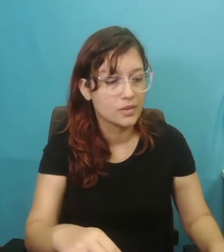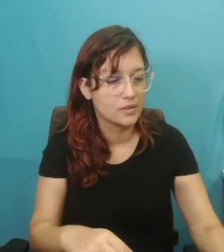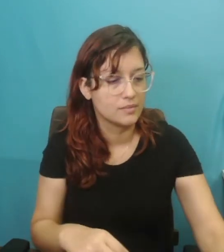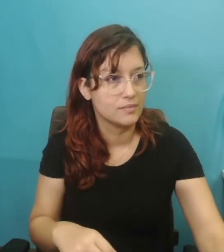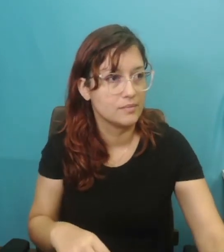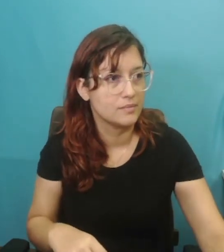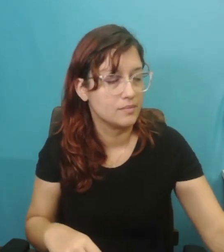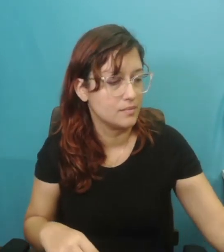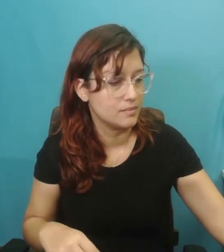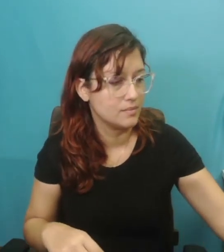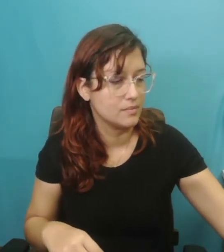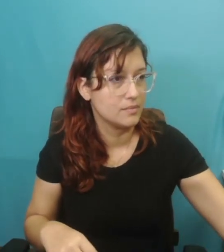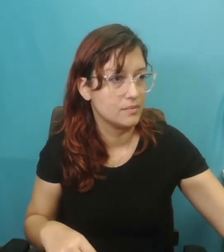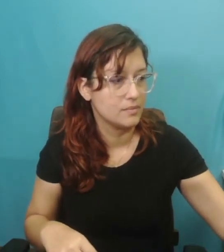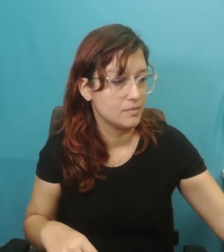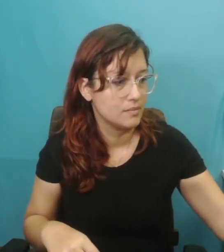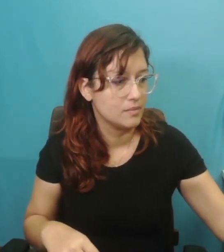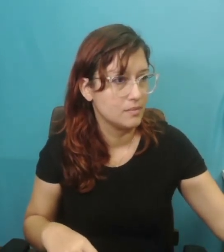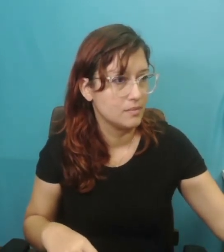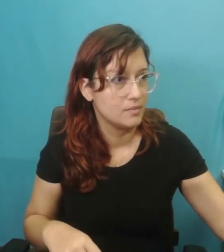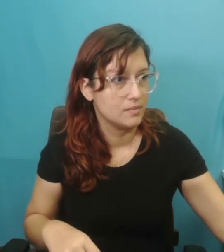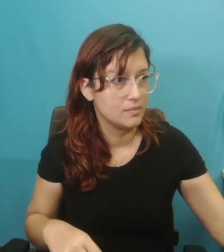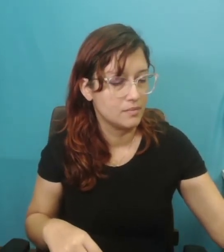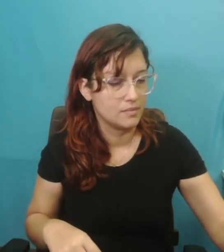Então, a resposta